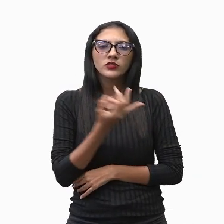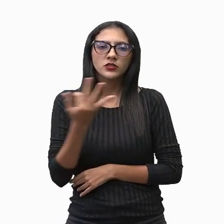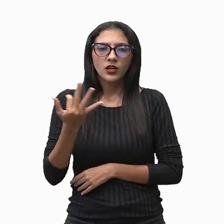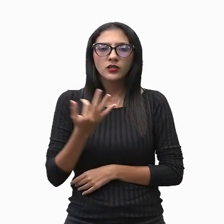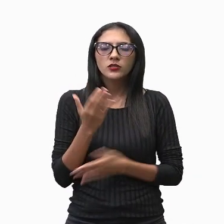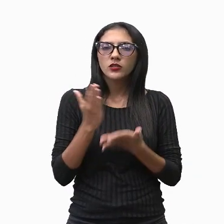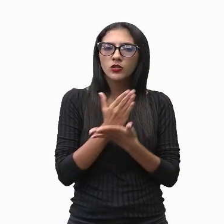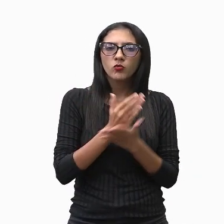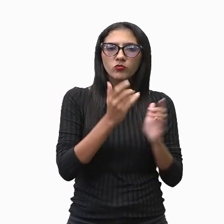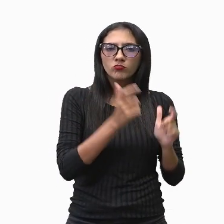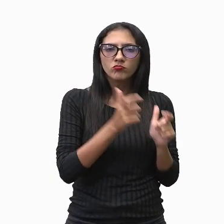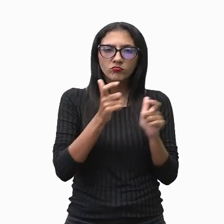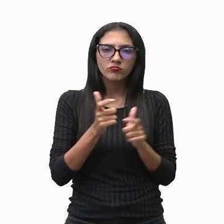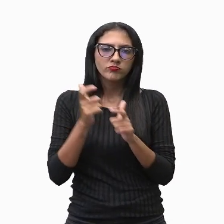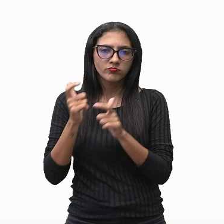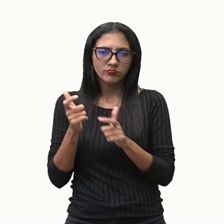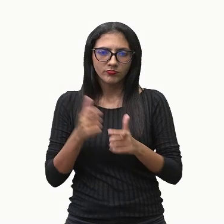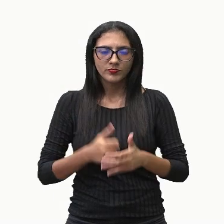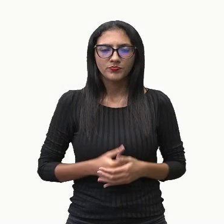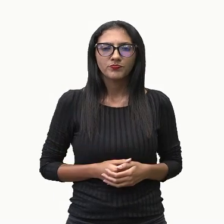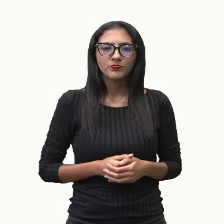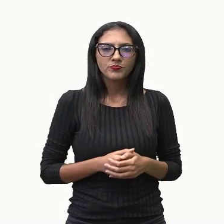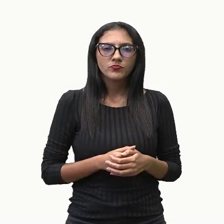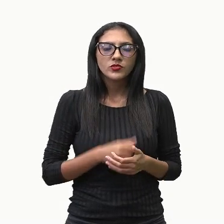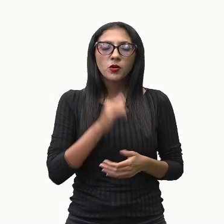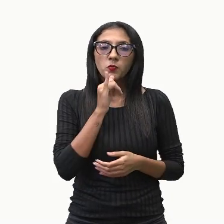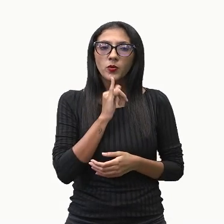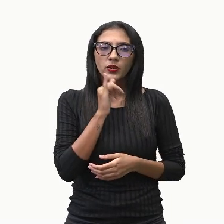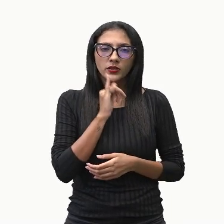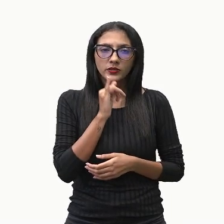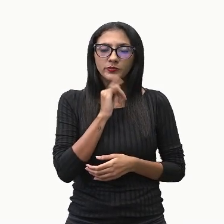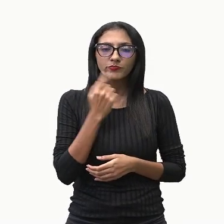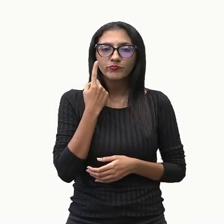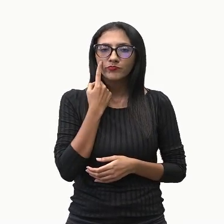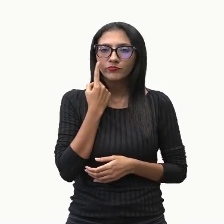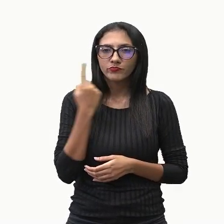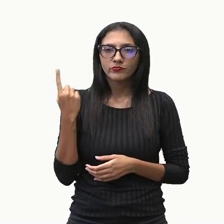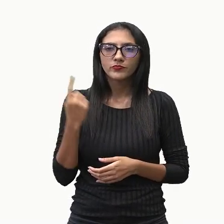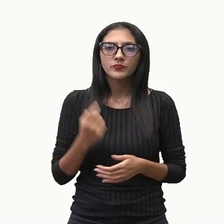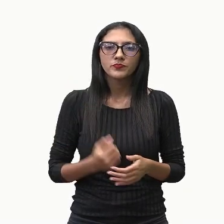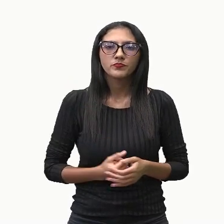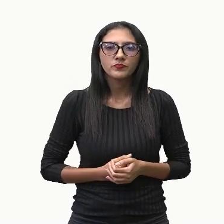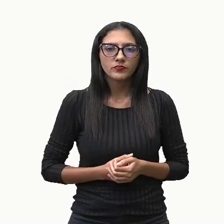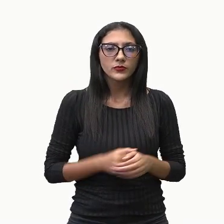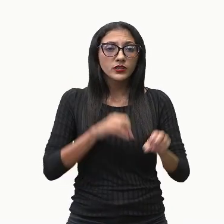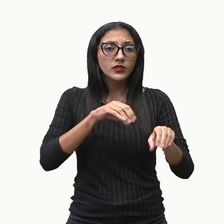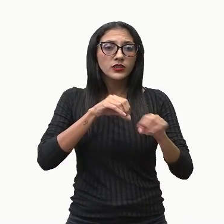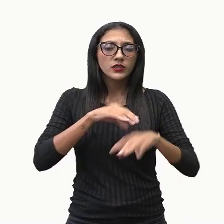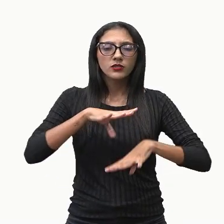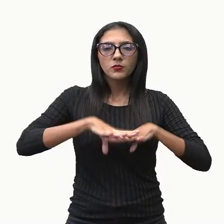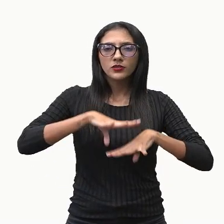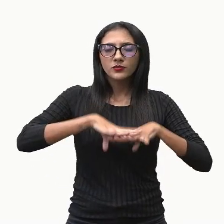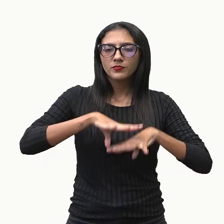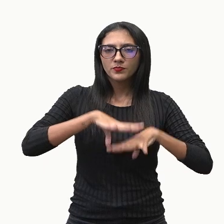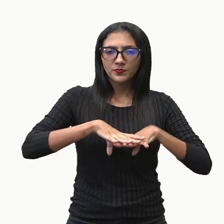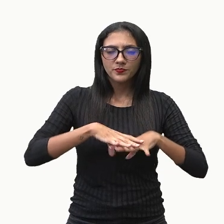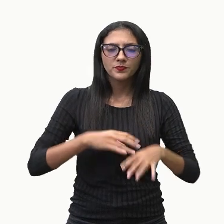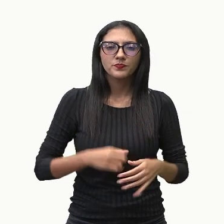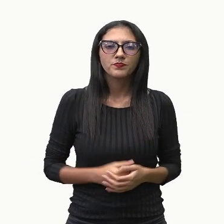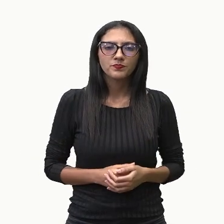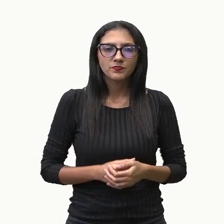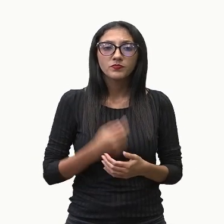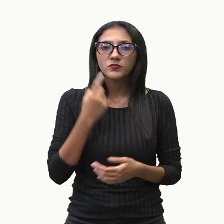pontos, no caso aqui específico do ensino da matemática. Então nós temos aqui